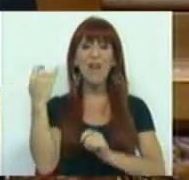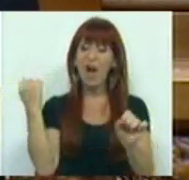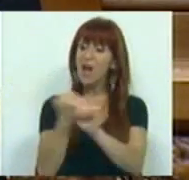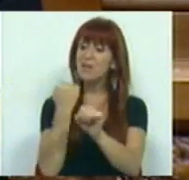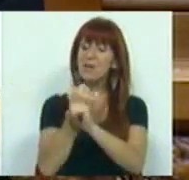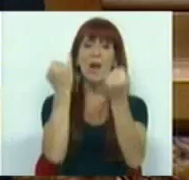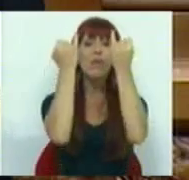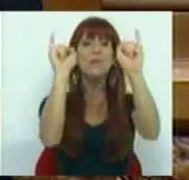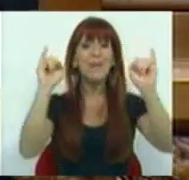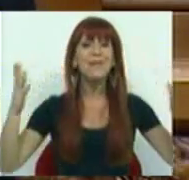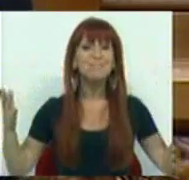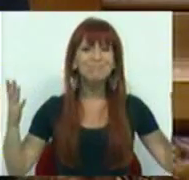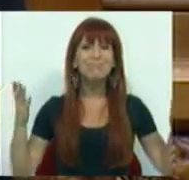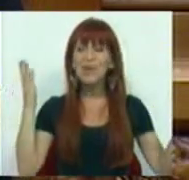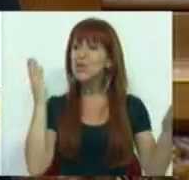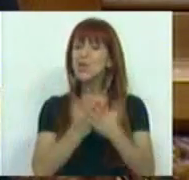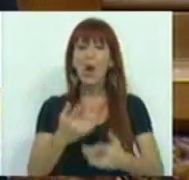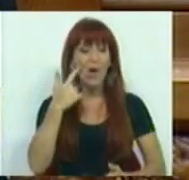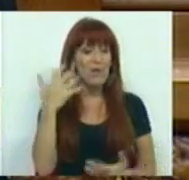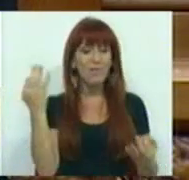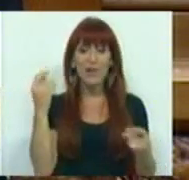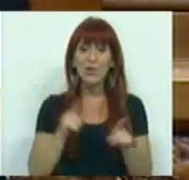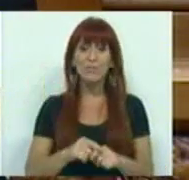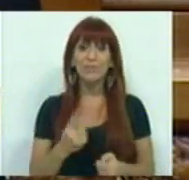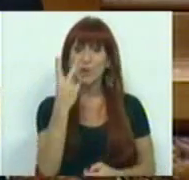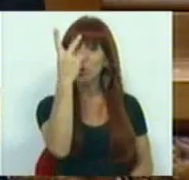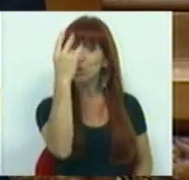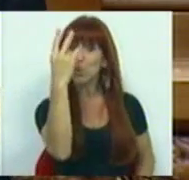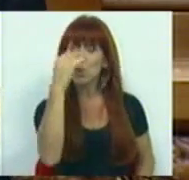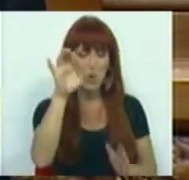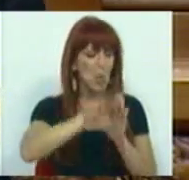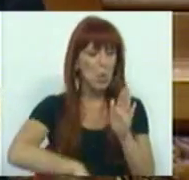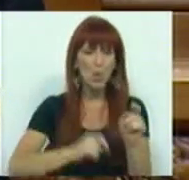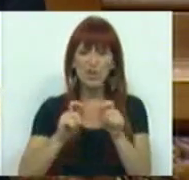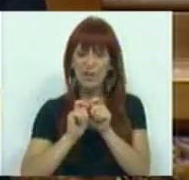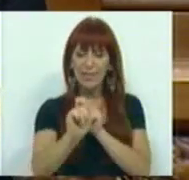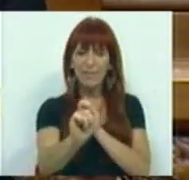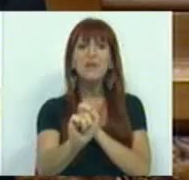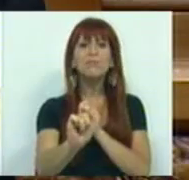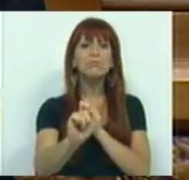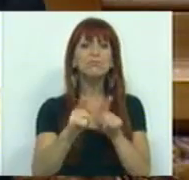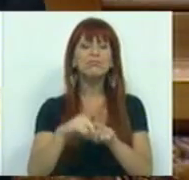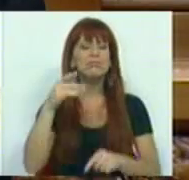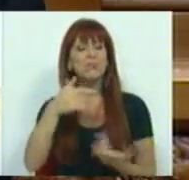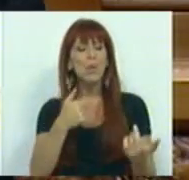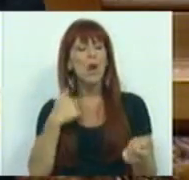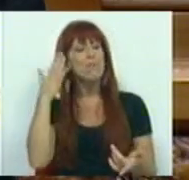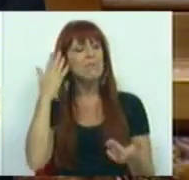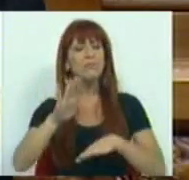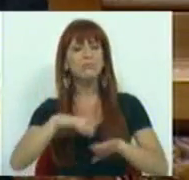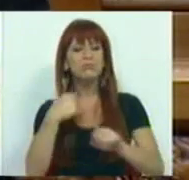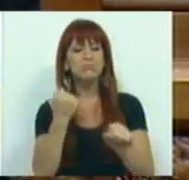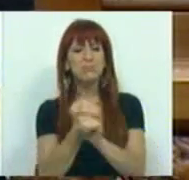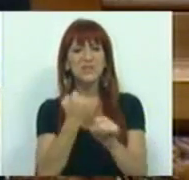trabalho independente, bastante que se verifiquem duas condições definidas para a presunção de contrato de